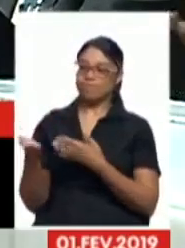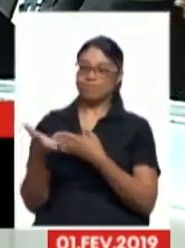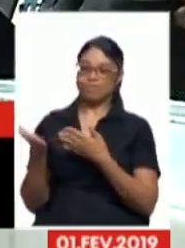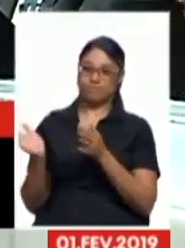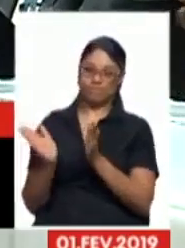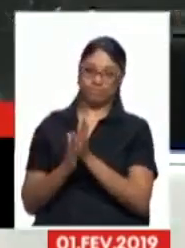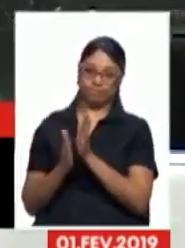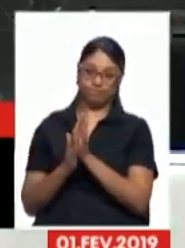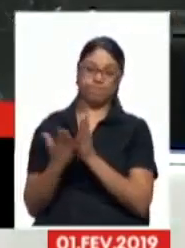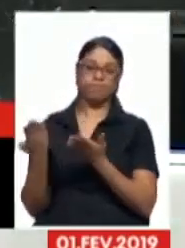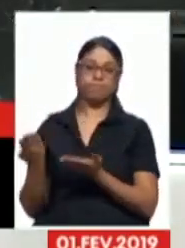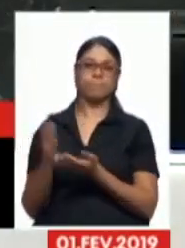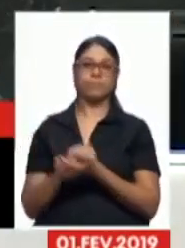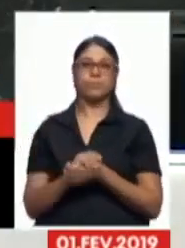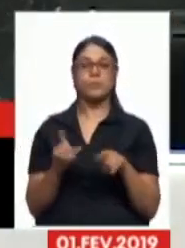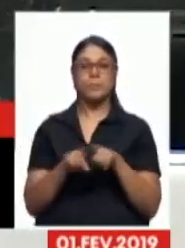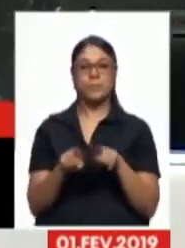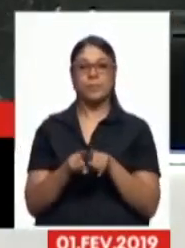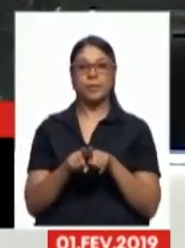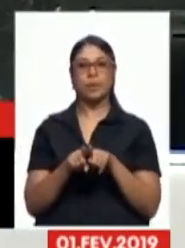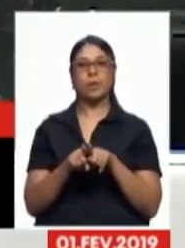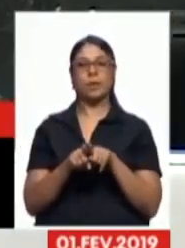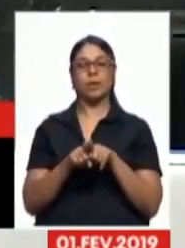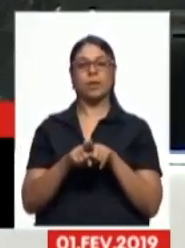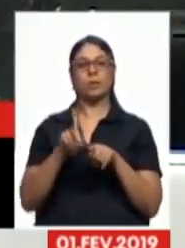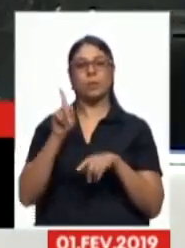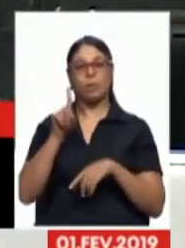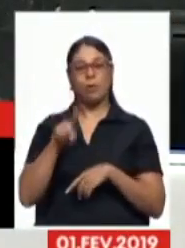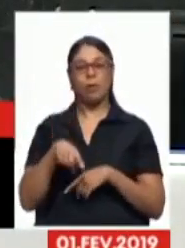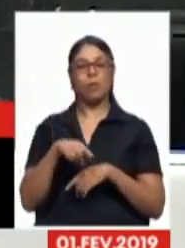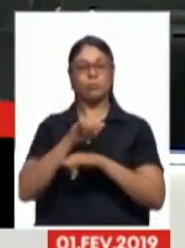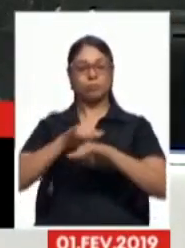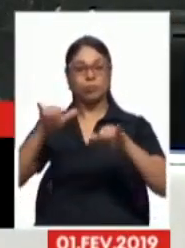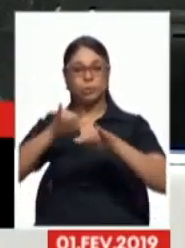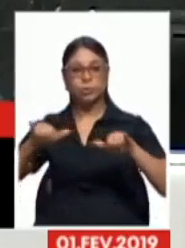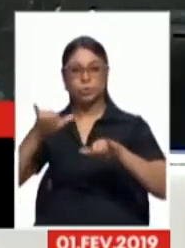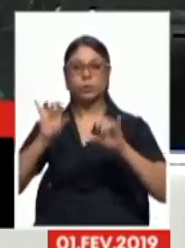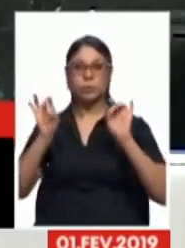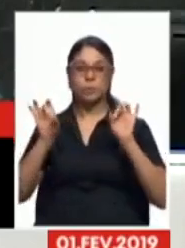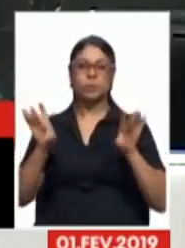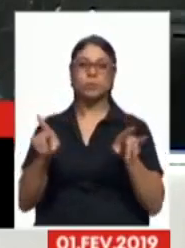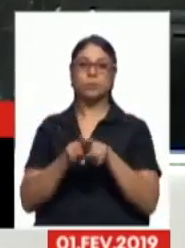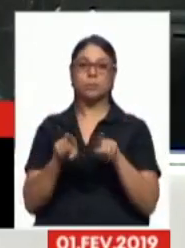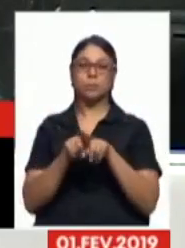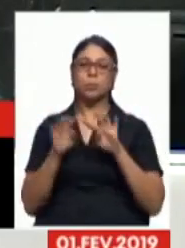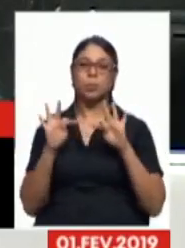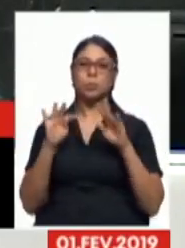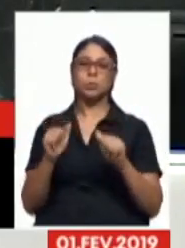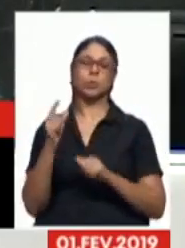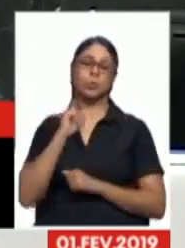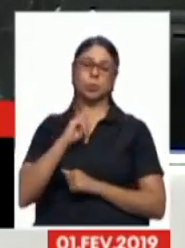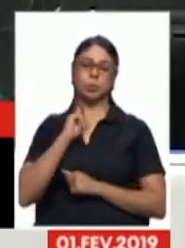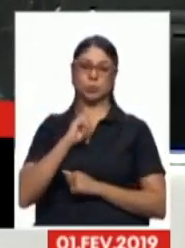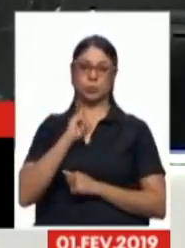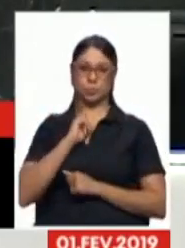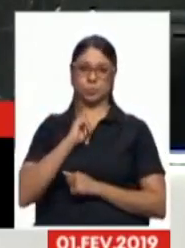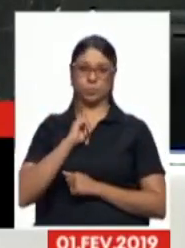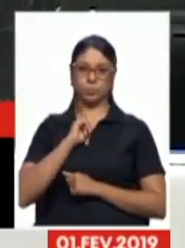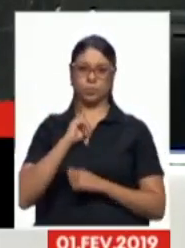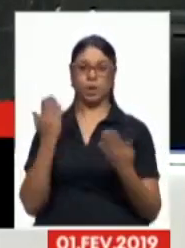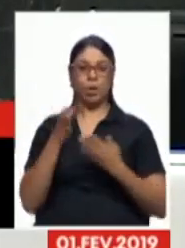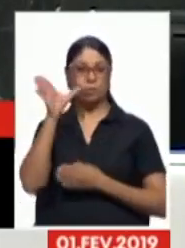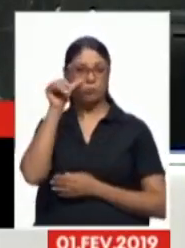Saúdo também os veículos de imprensa e, de forma muito especial, a todos os mineiros